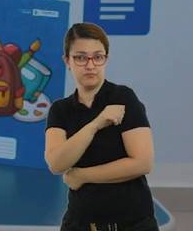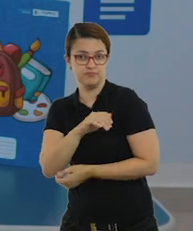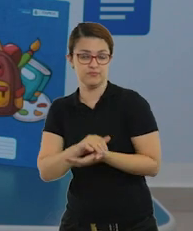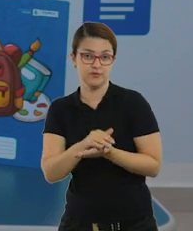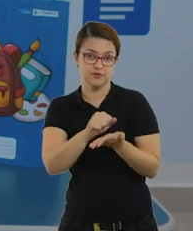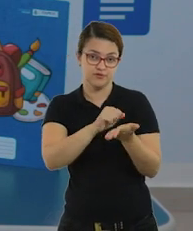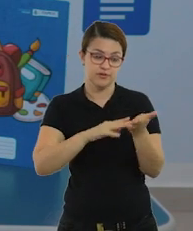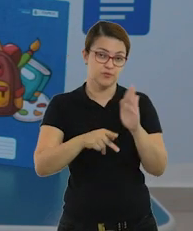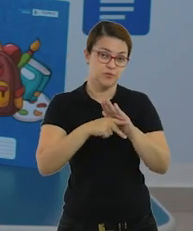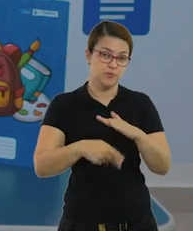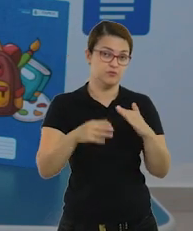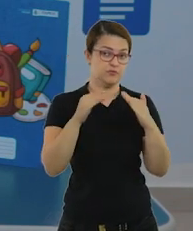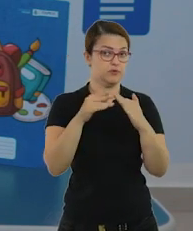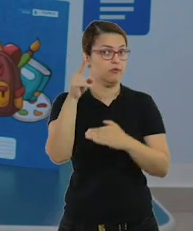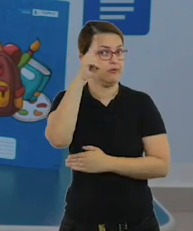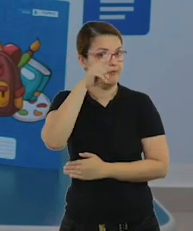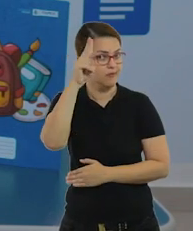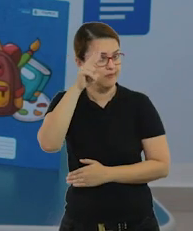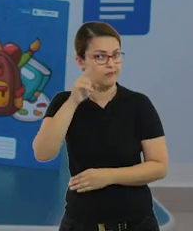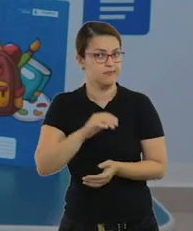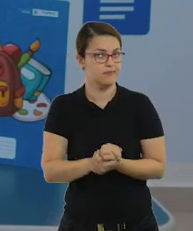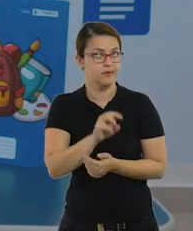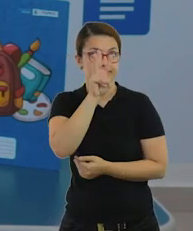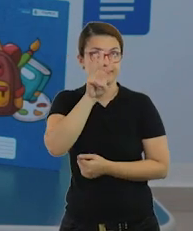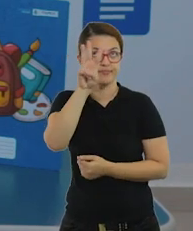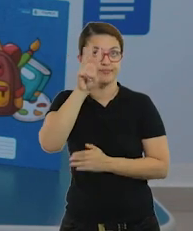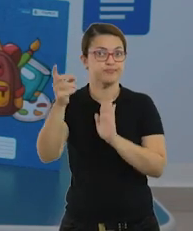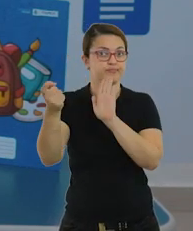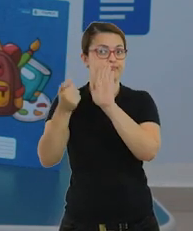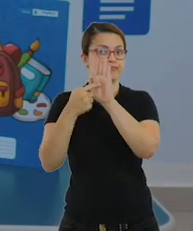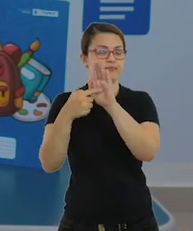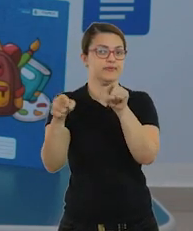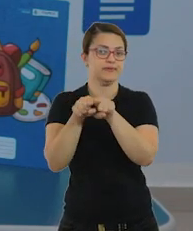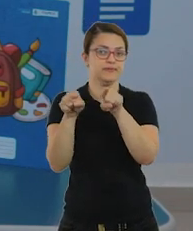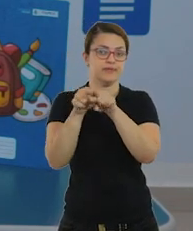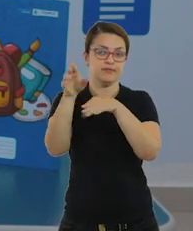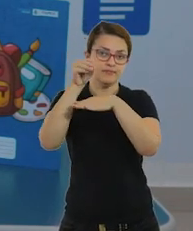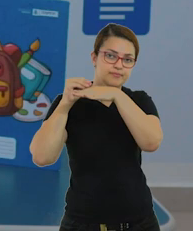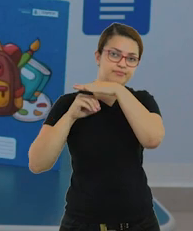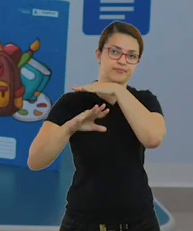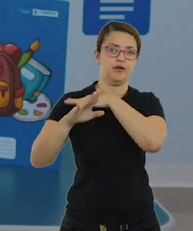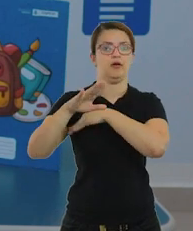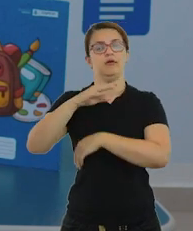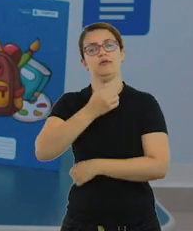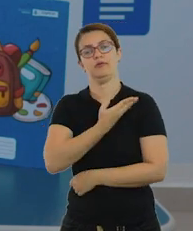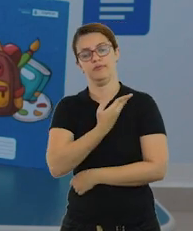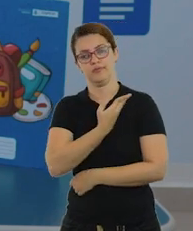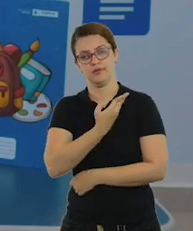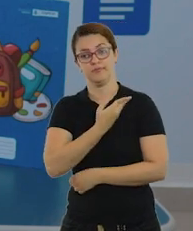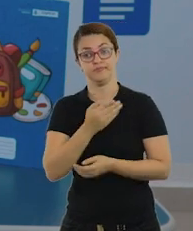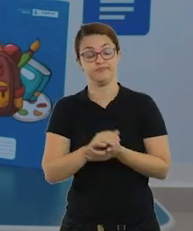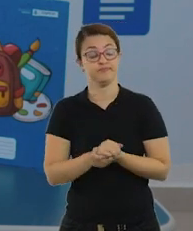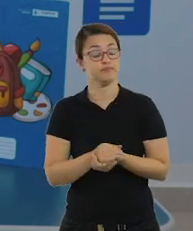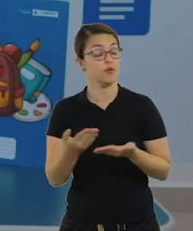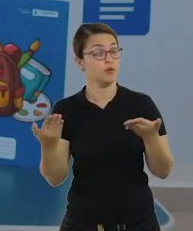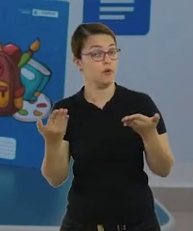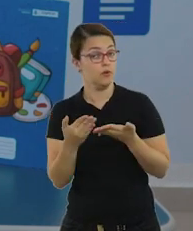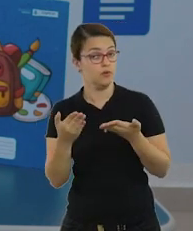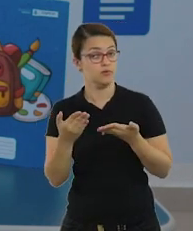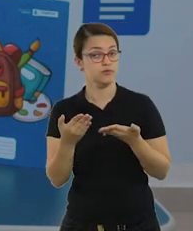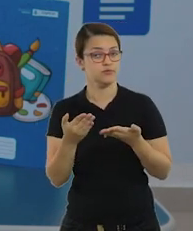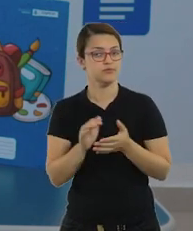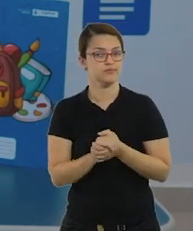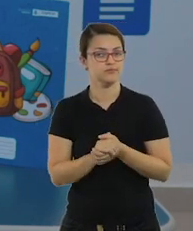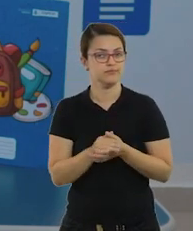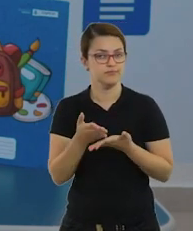de casa, inclusive não se esqueçam de acessar e compartilhar com todos os amigos. Hoje eu vim trazer para vocês a atividade